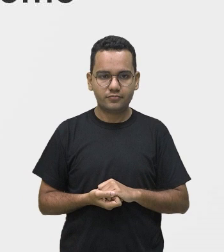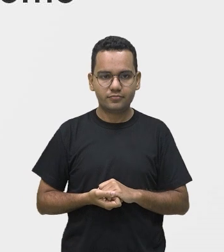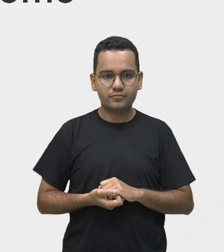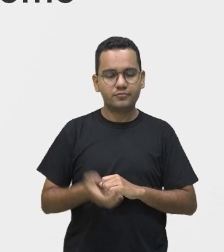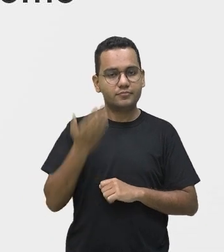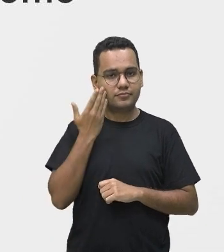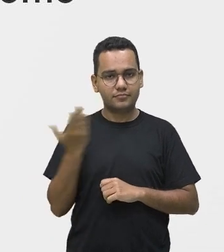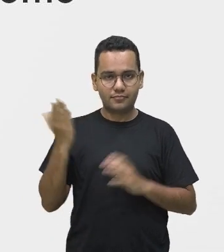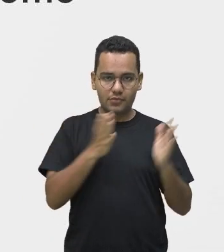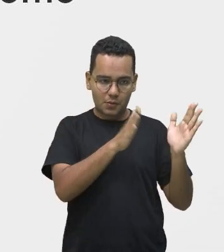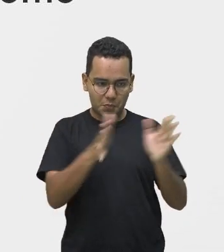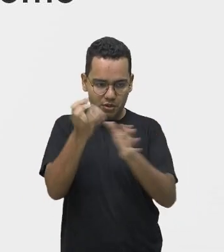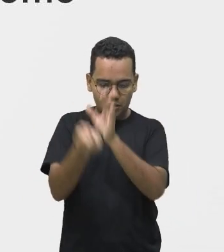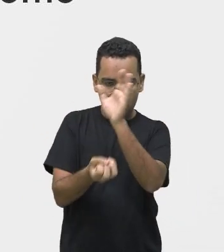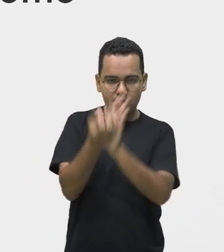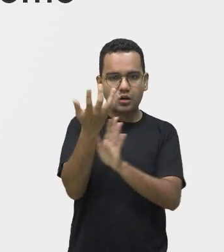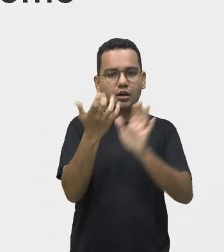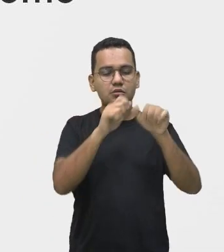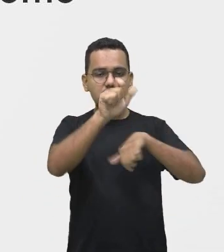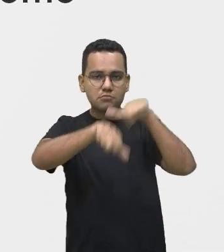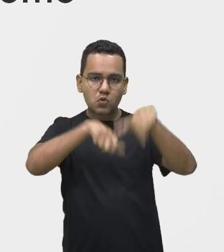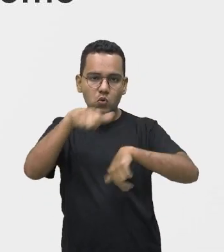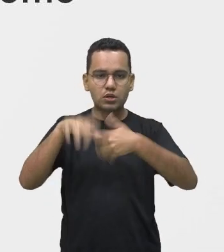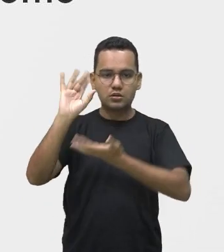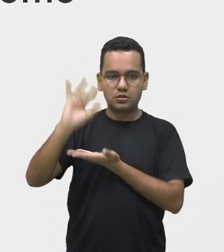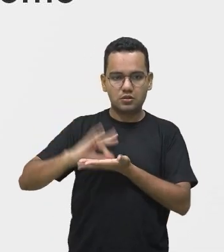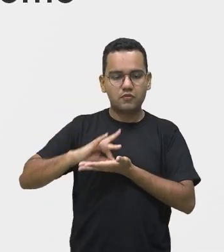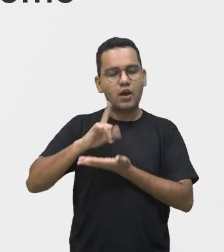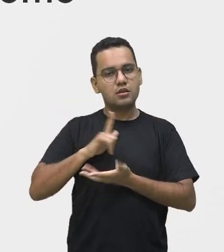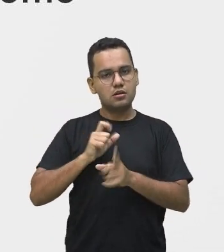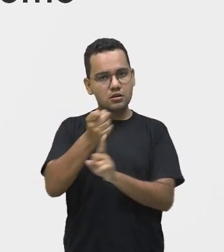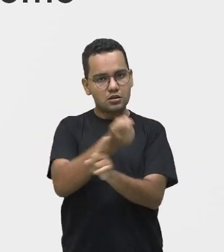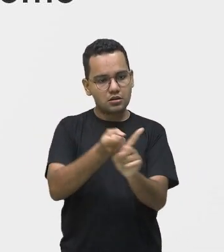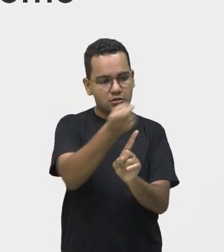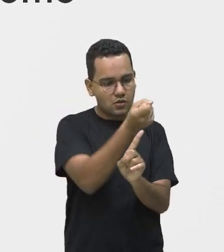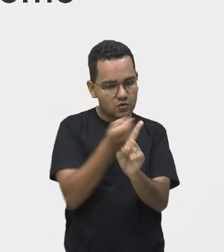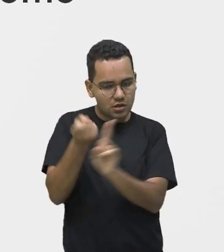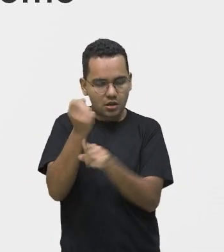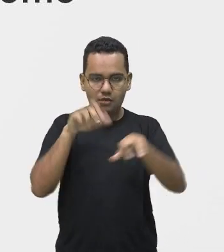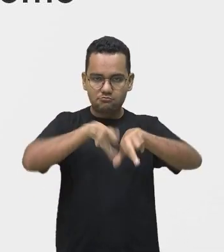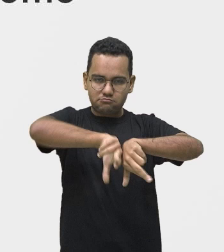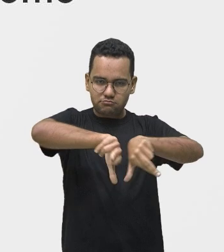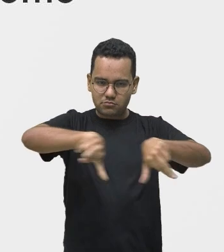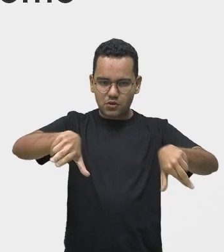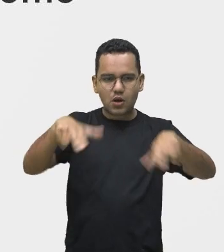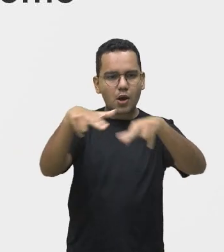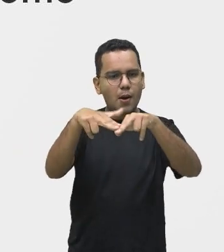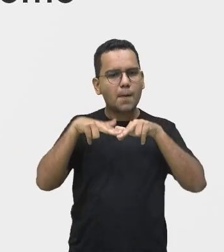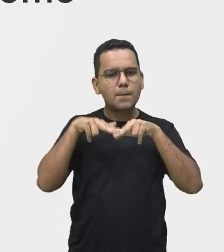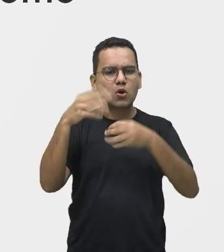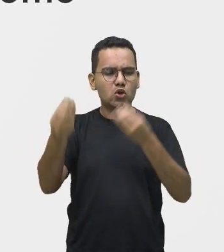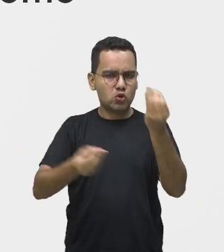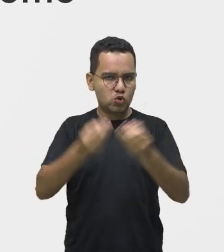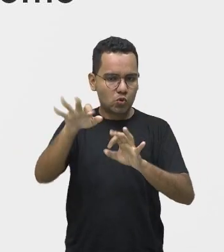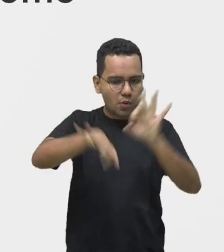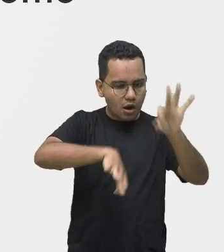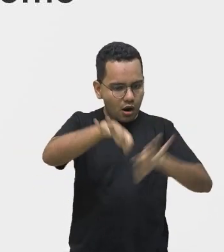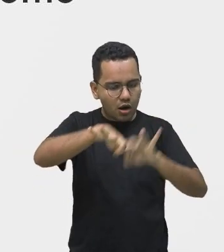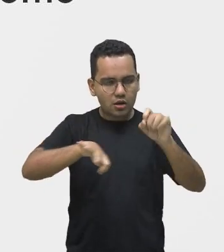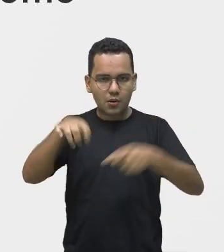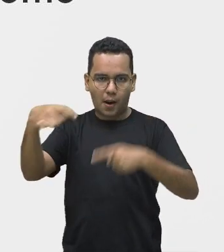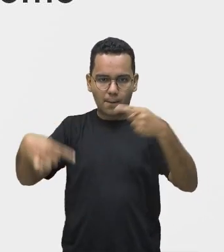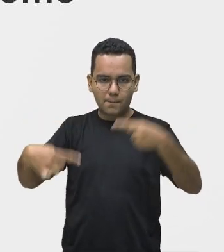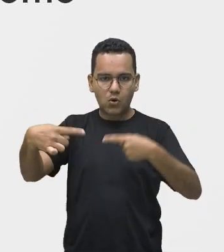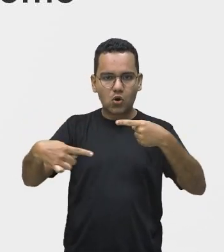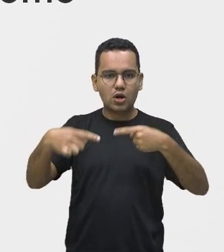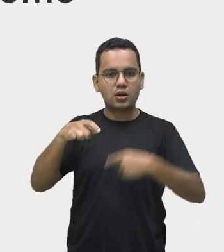conhecimento processo de formação, constituição e transformação de diferentes sociedades humanas e suas formas de organização política,